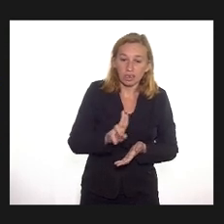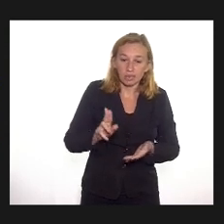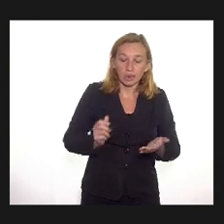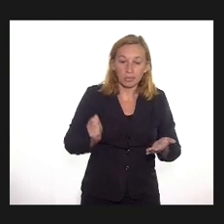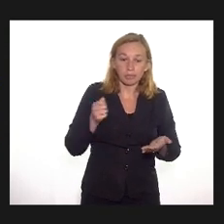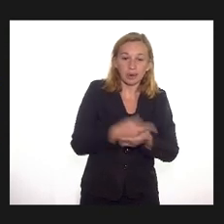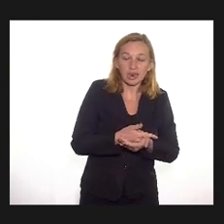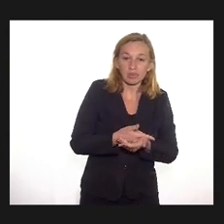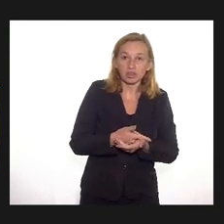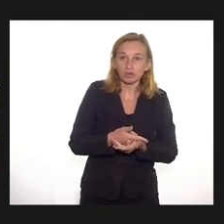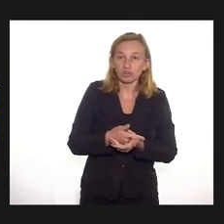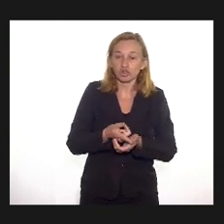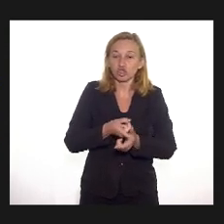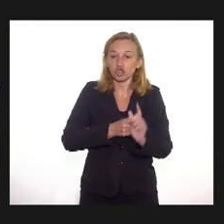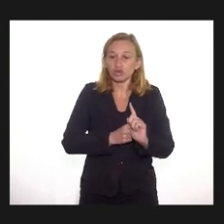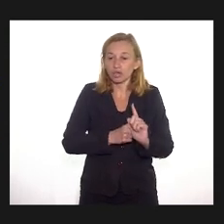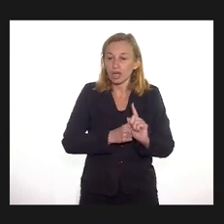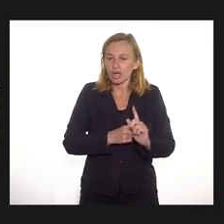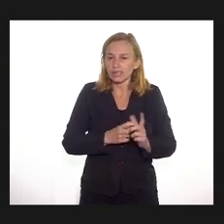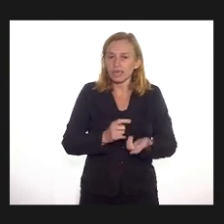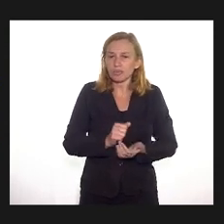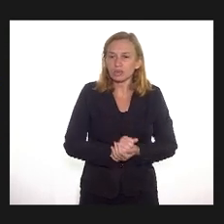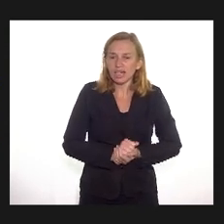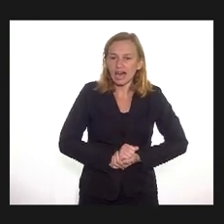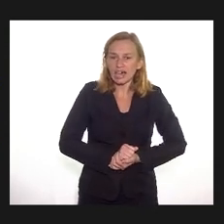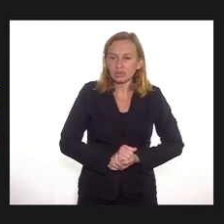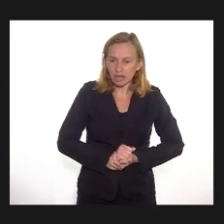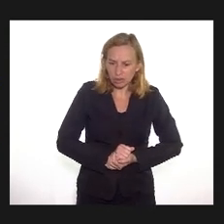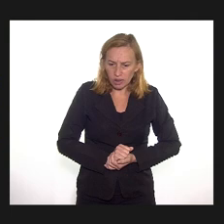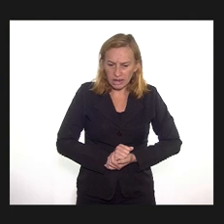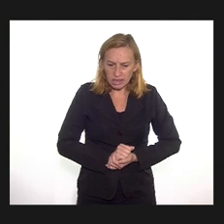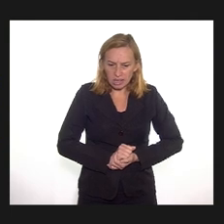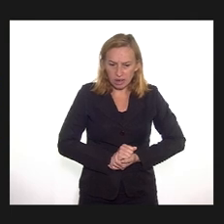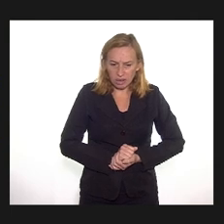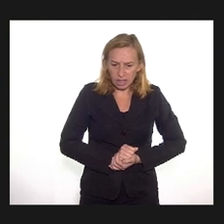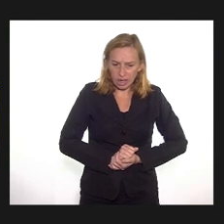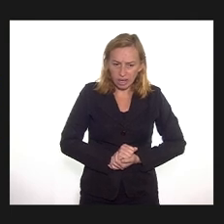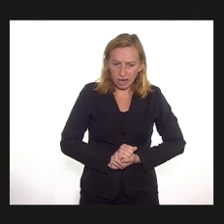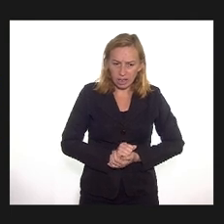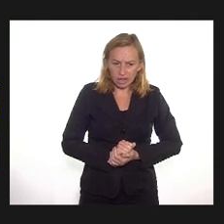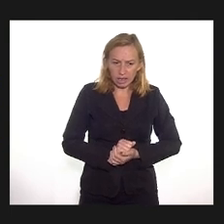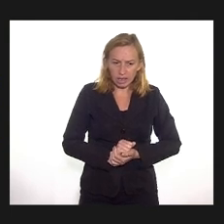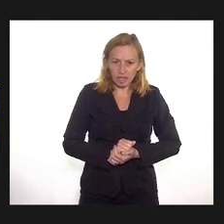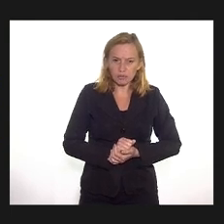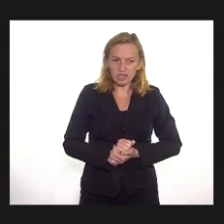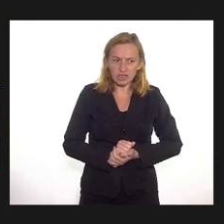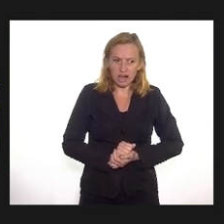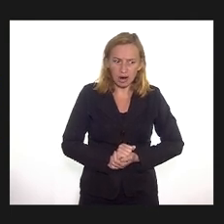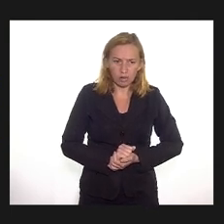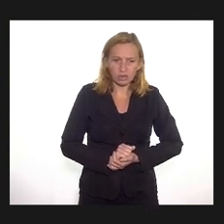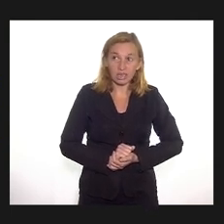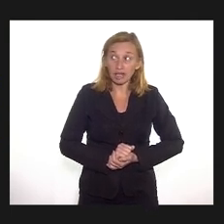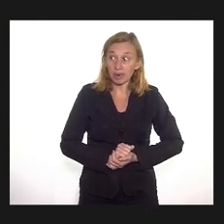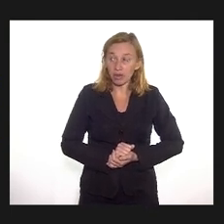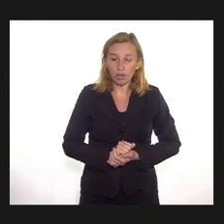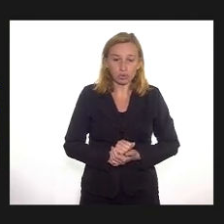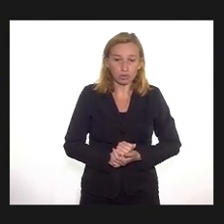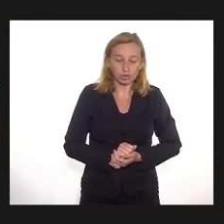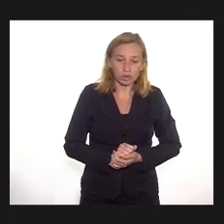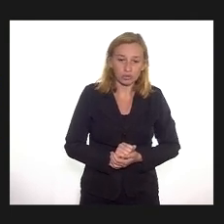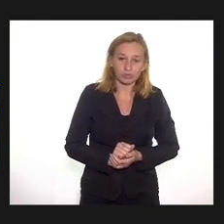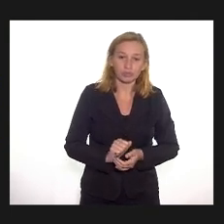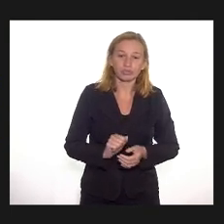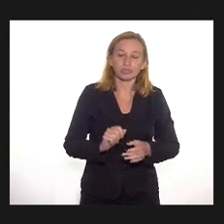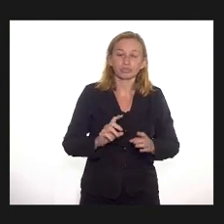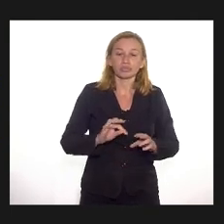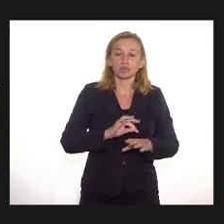dívida. No entanto, numa primeira análise, parece muito salutar, embora com todo esse